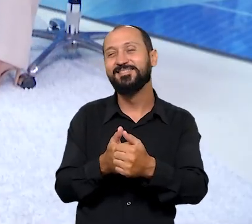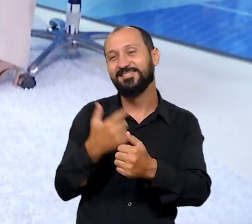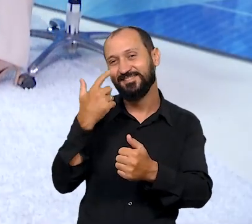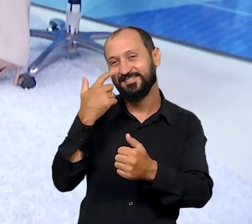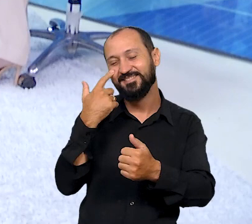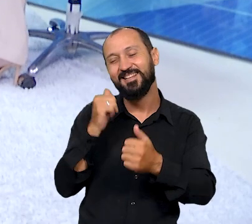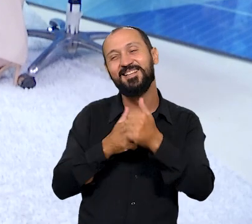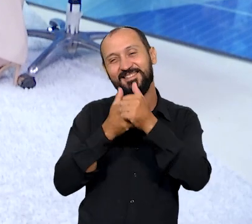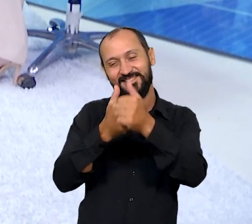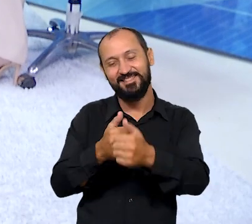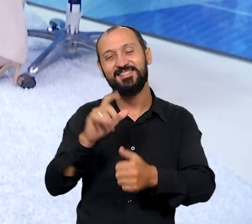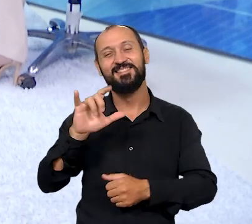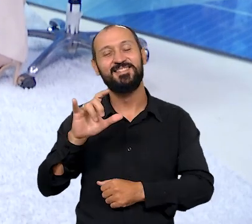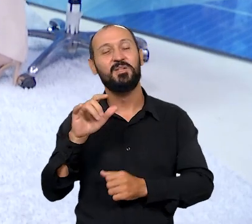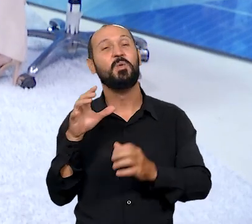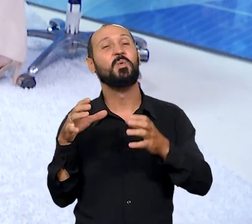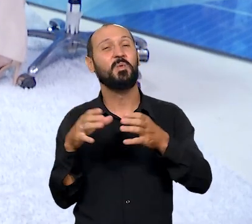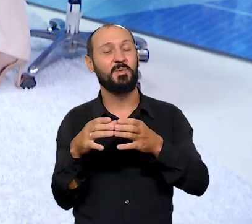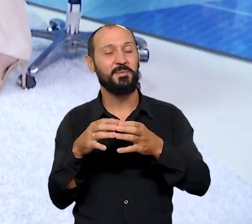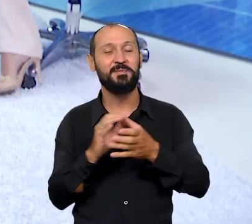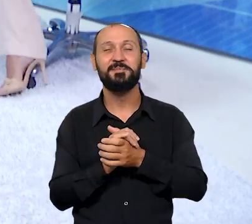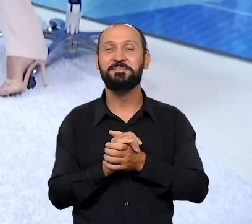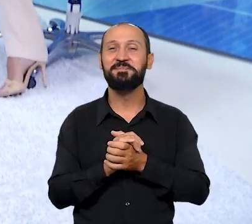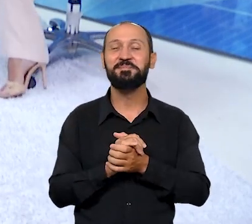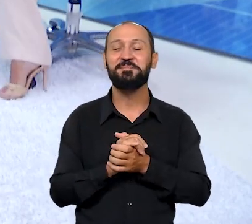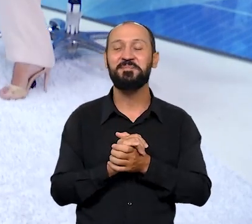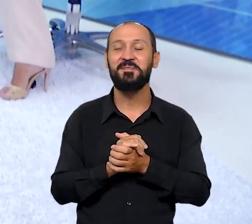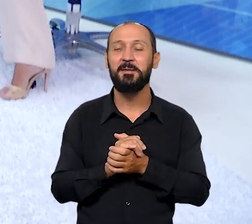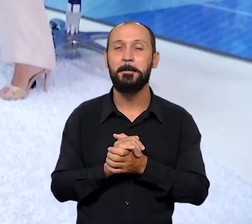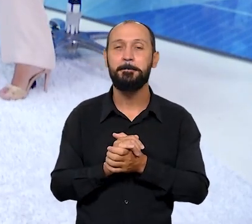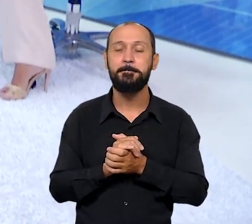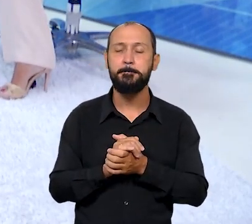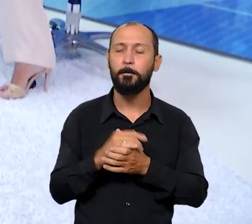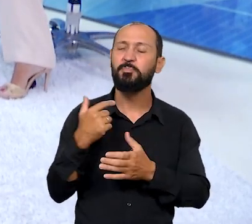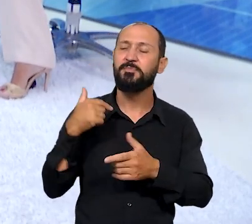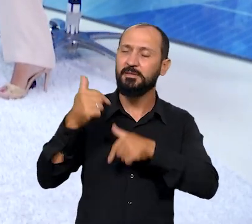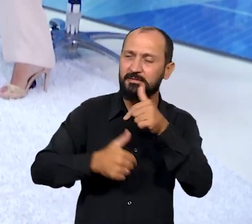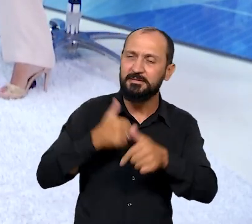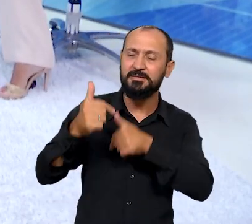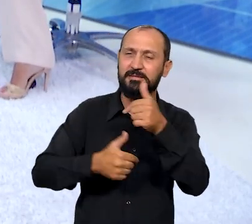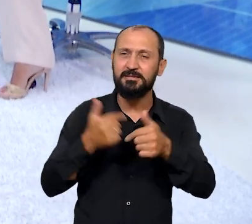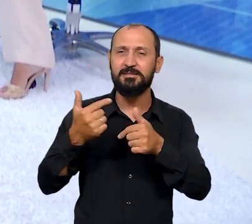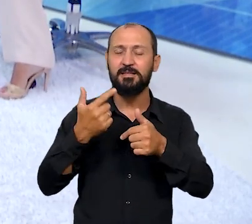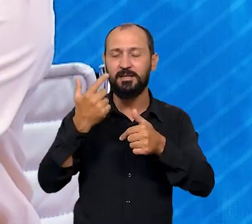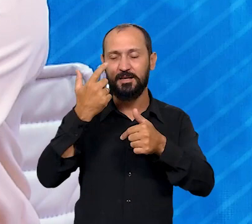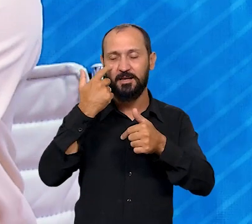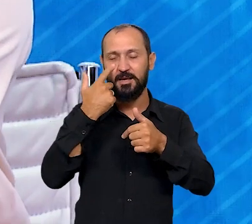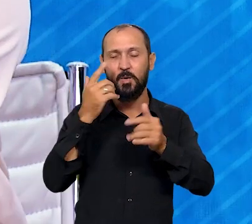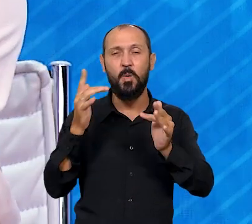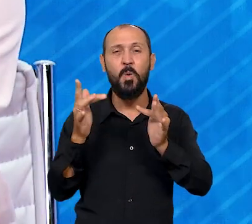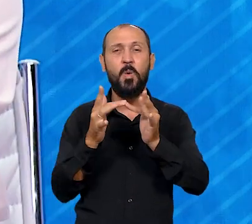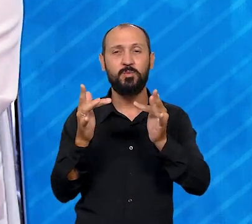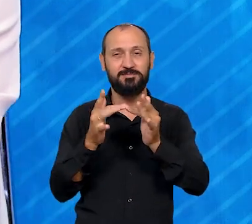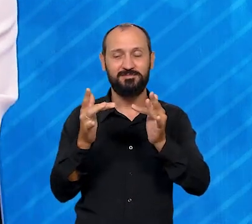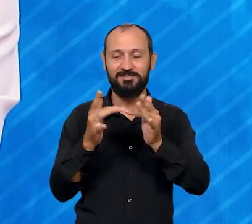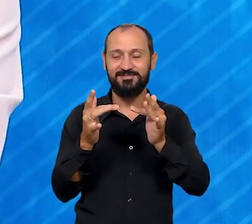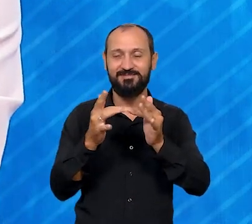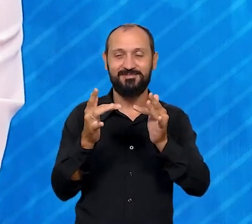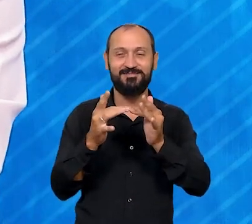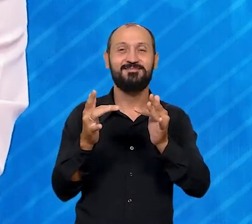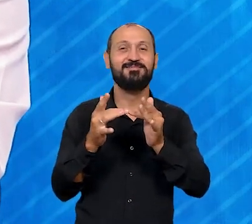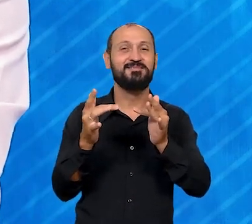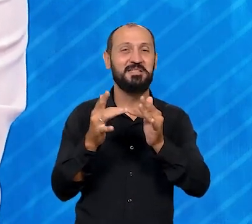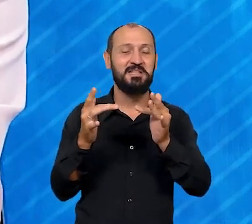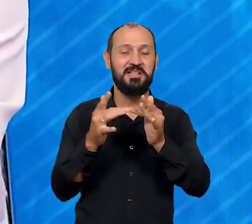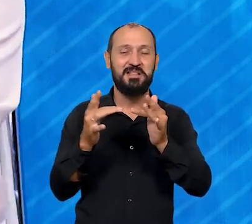sigo o Instagram da comissão e eu vejo que vocês atuam muito ali. E é um canal que a gente estabelece